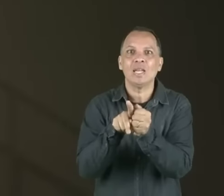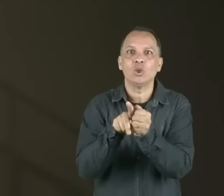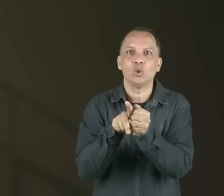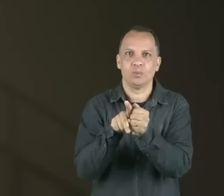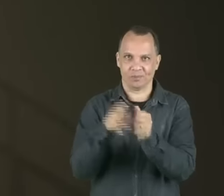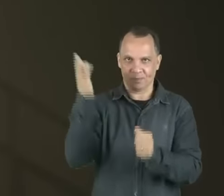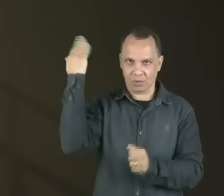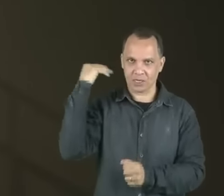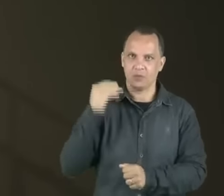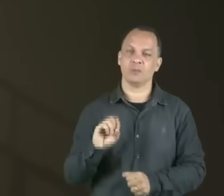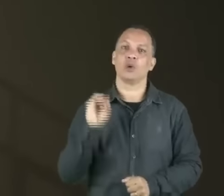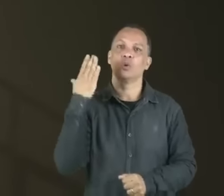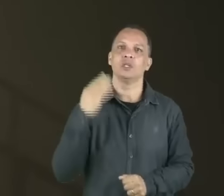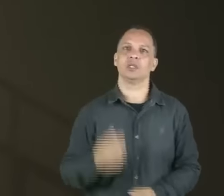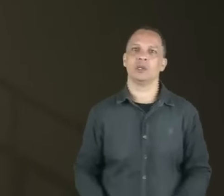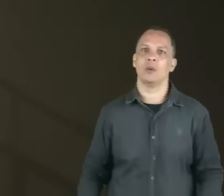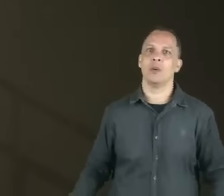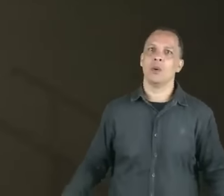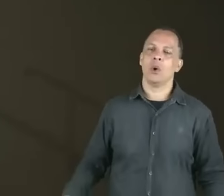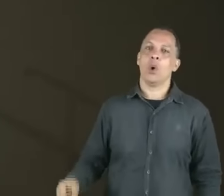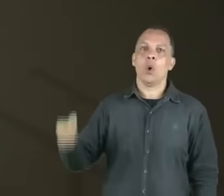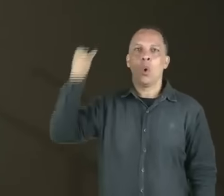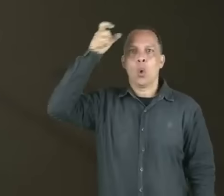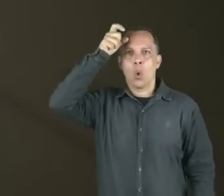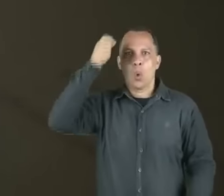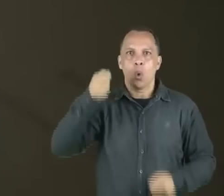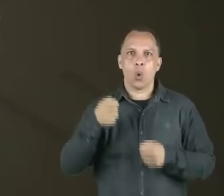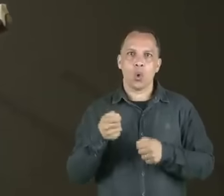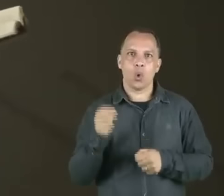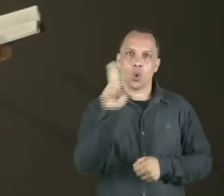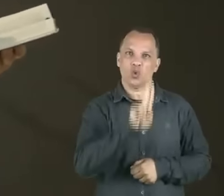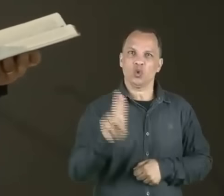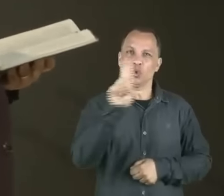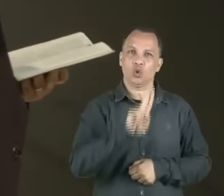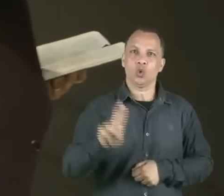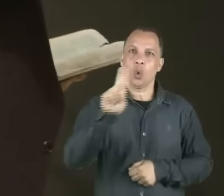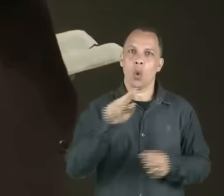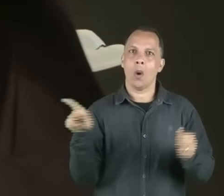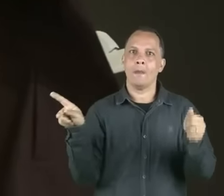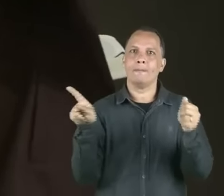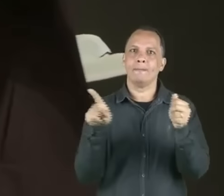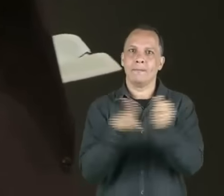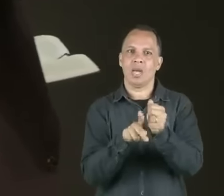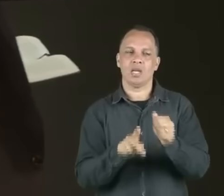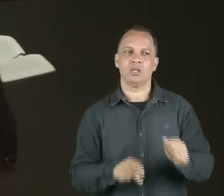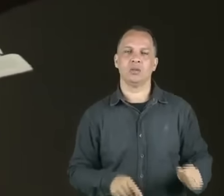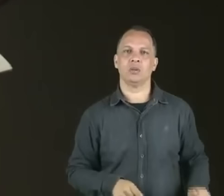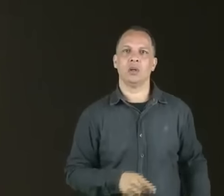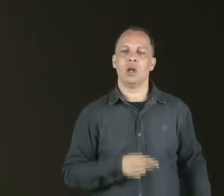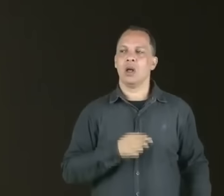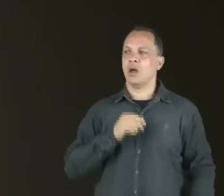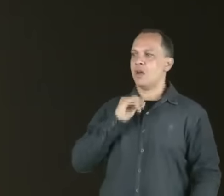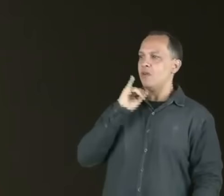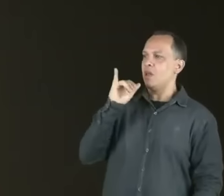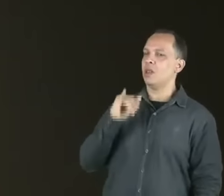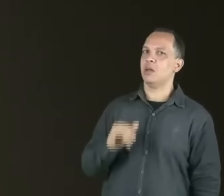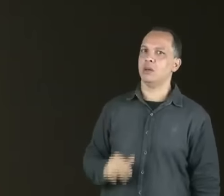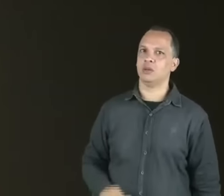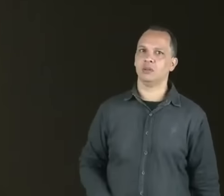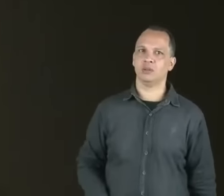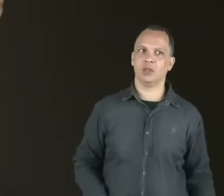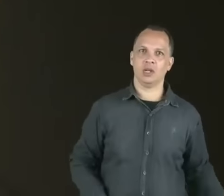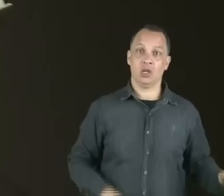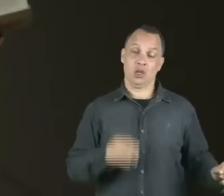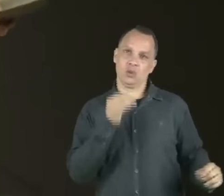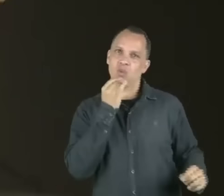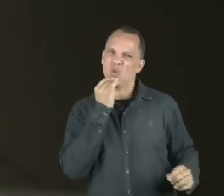trás de mim satanás afasta-te Satanás ele não disse afasta-te Pedro E ele disse afasta-te